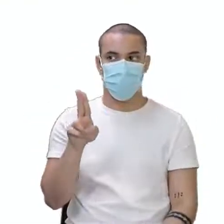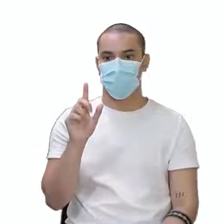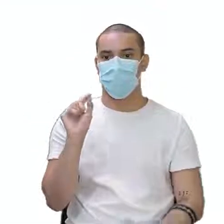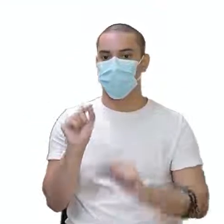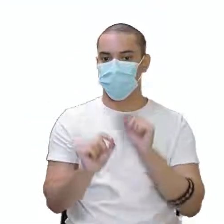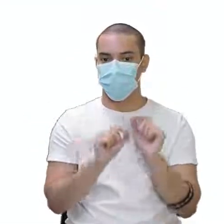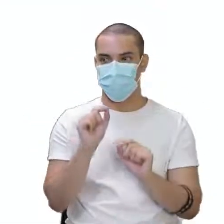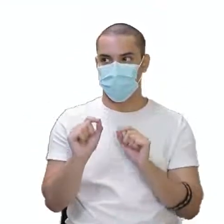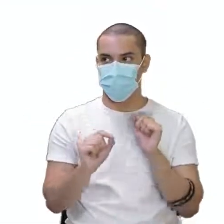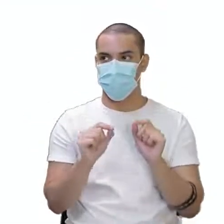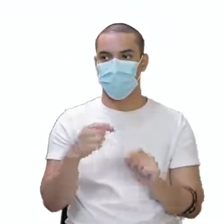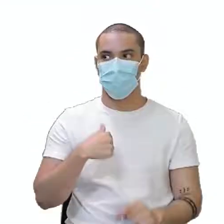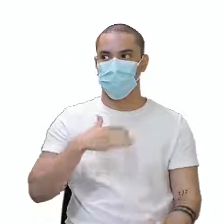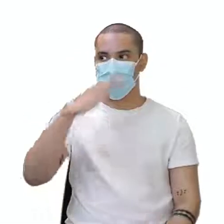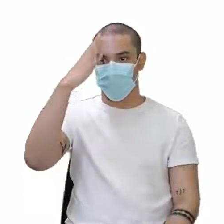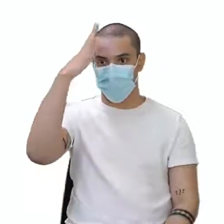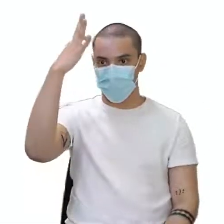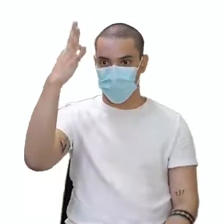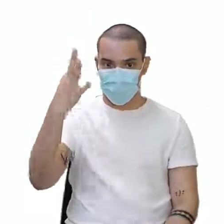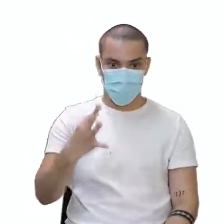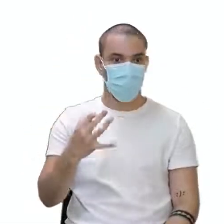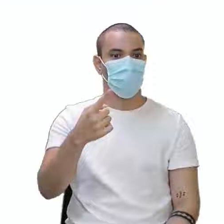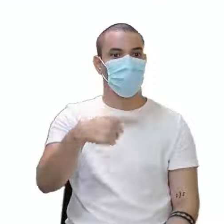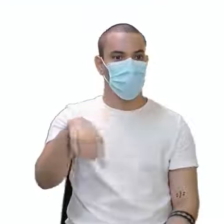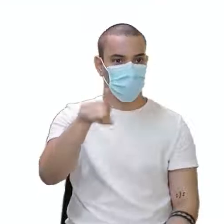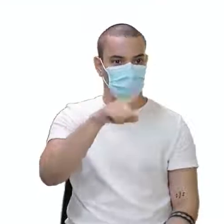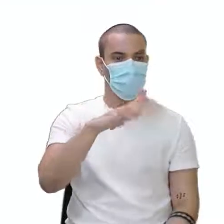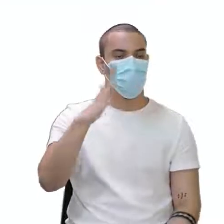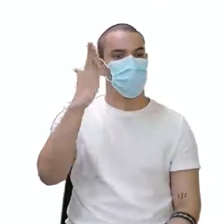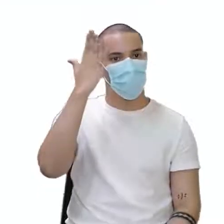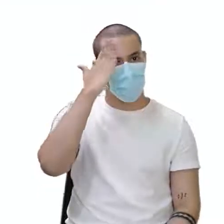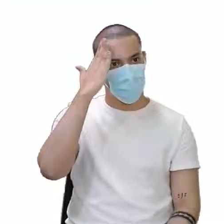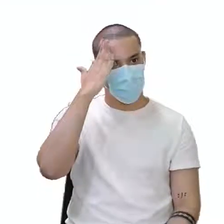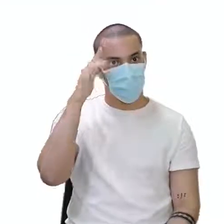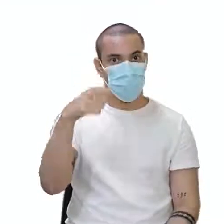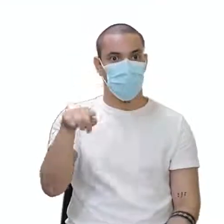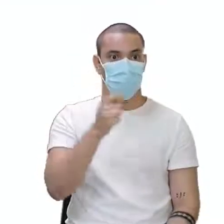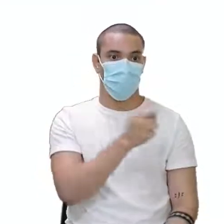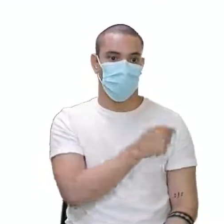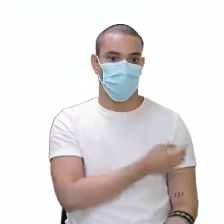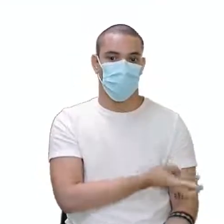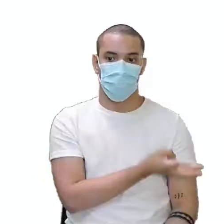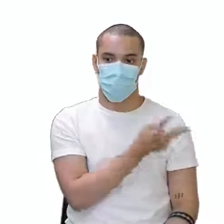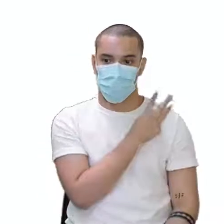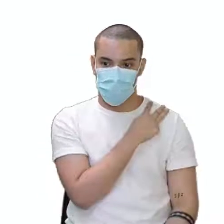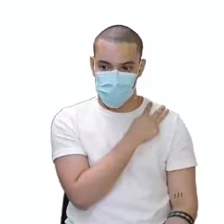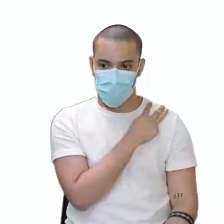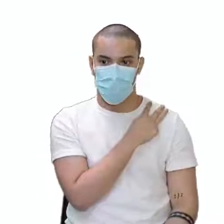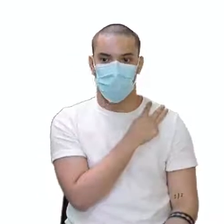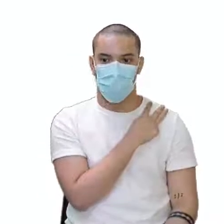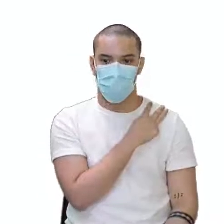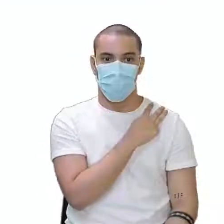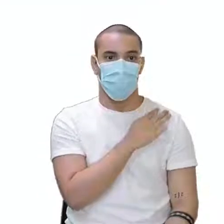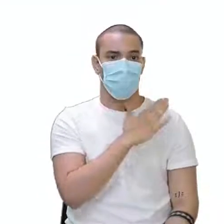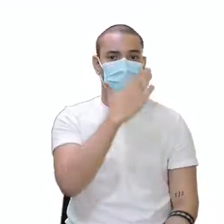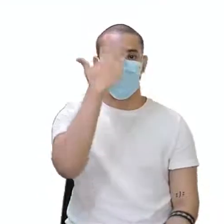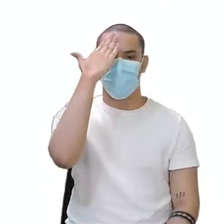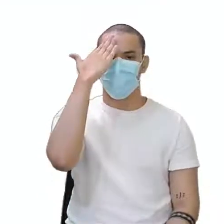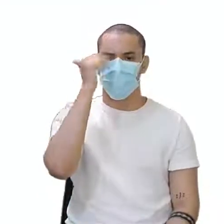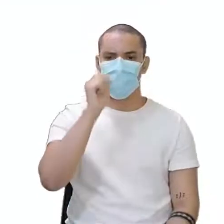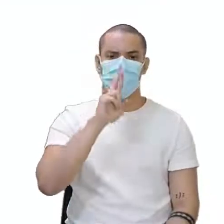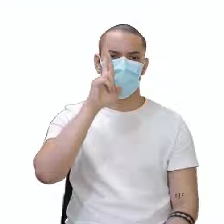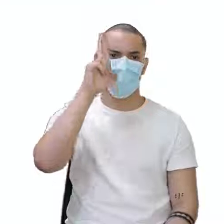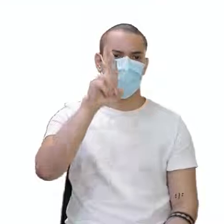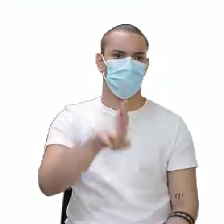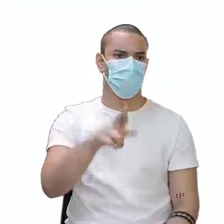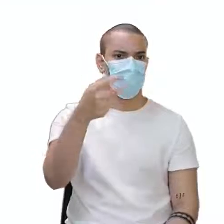de... Eu tenho certeza absoluta que você, aluno terceirão, tá com a ponta da língua